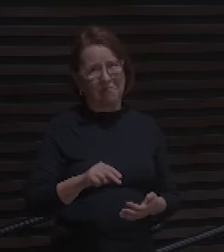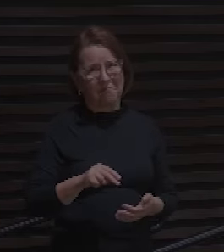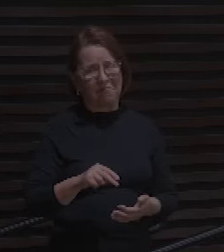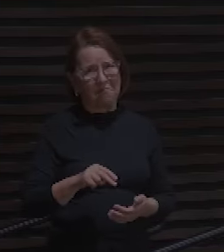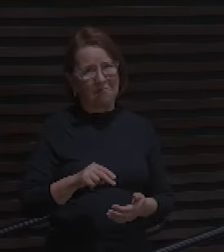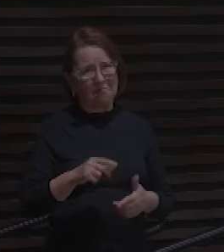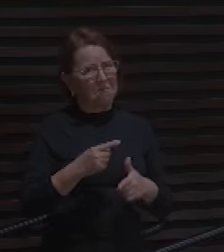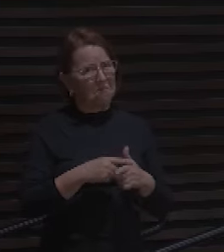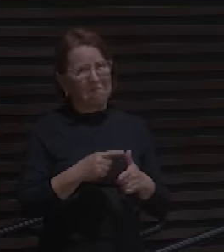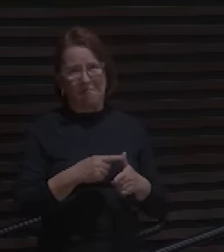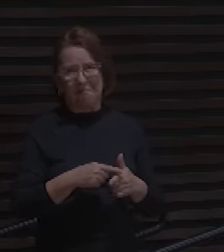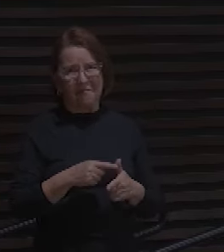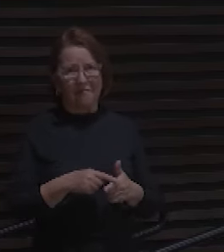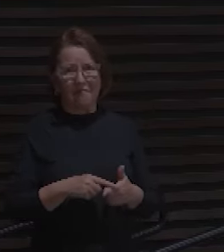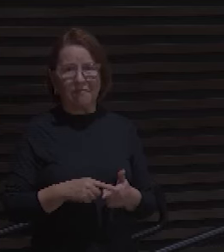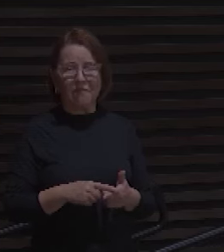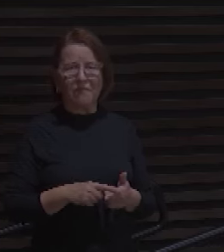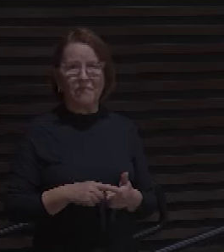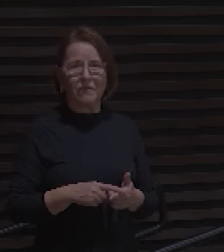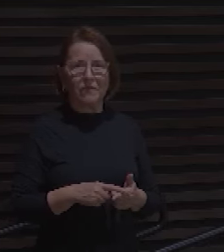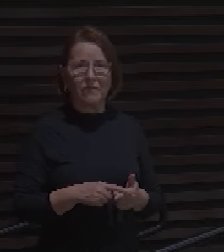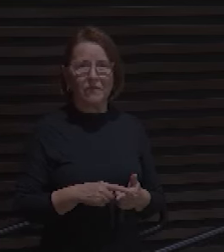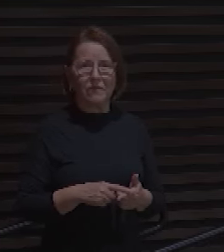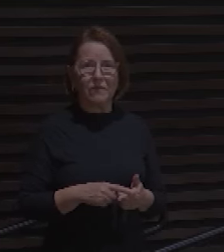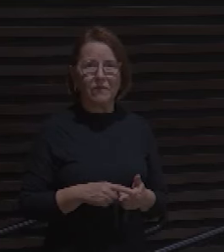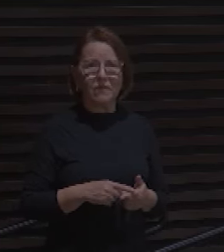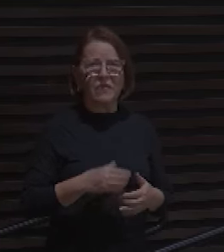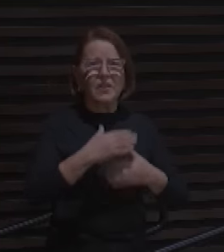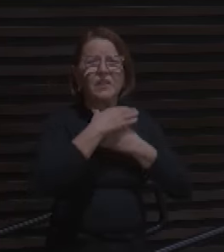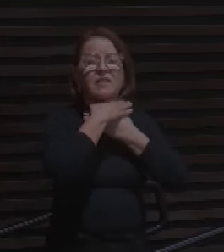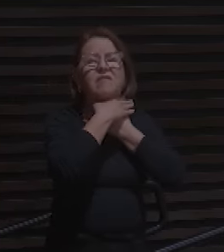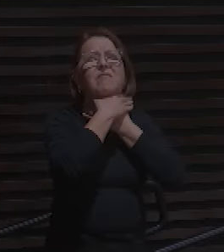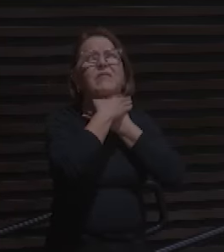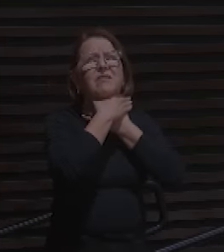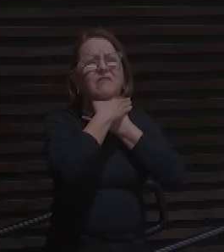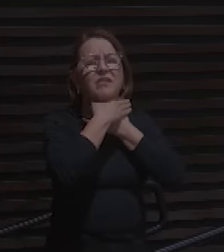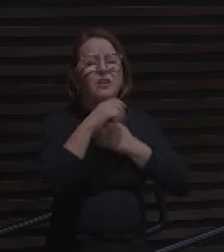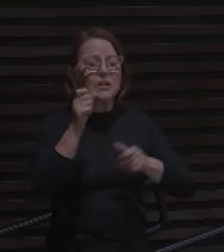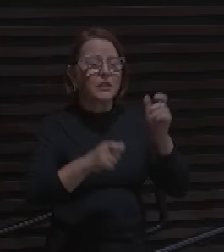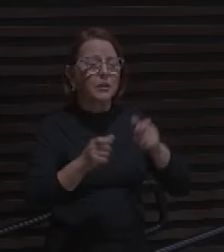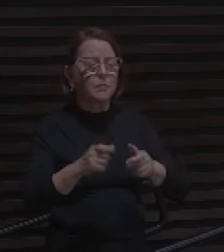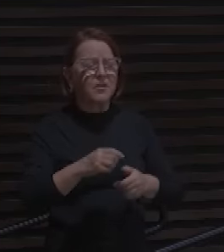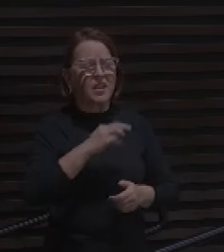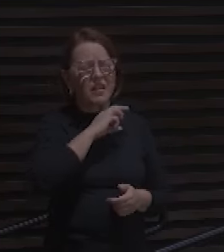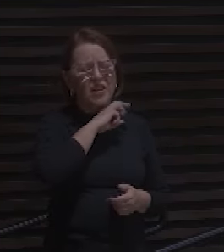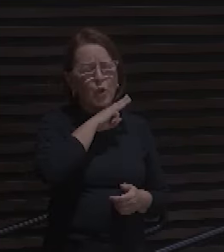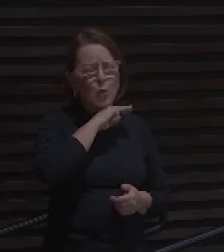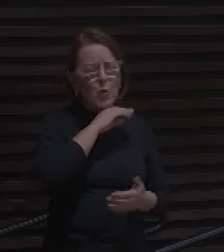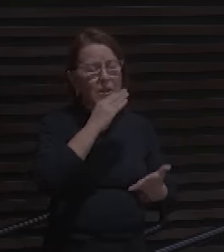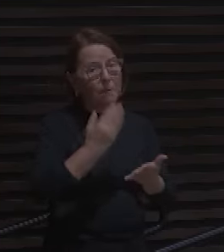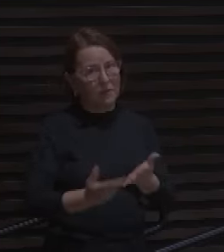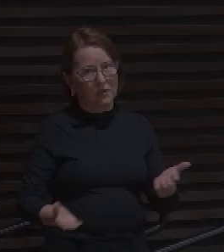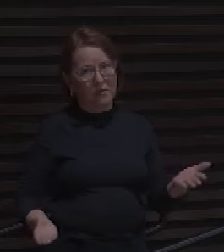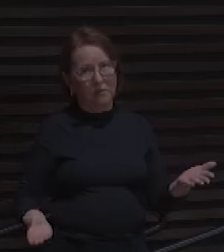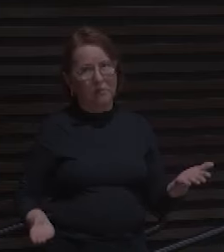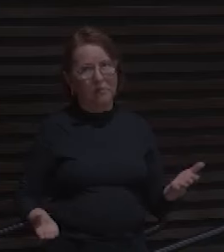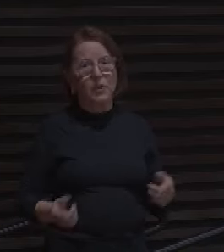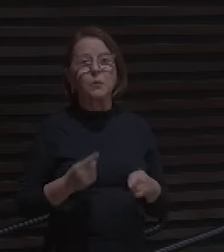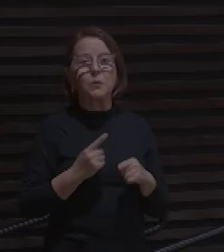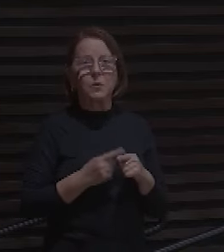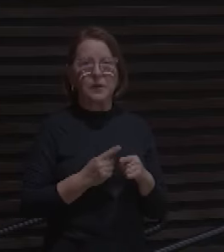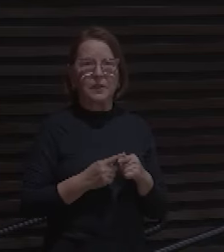perniciosas, as quais afogam os homens na ruína e perdição. Por